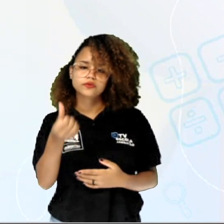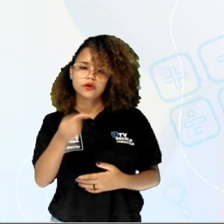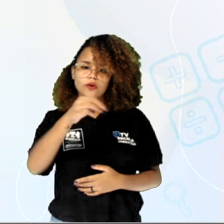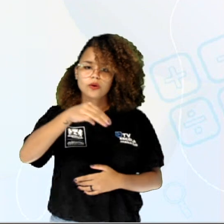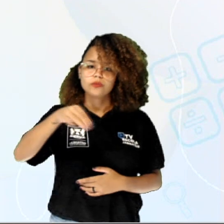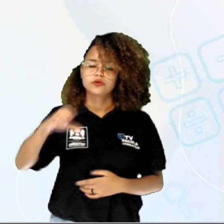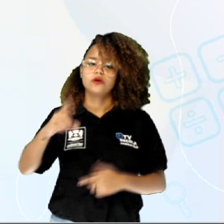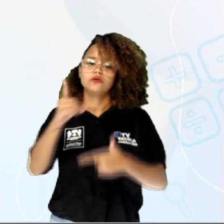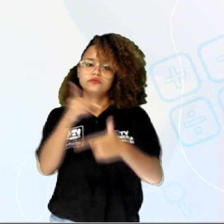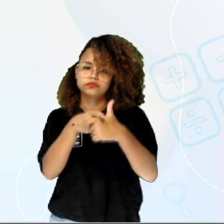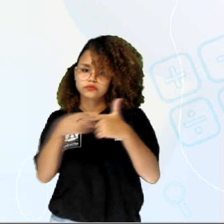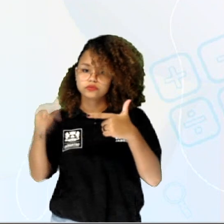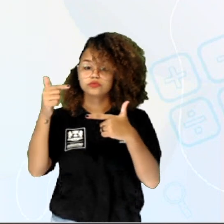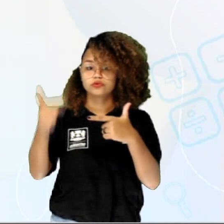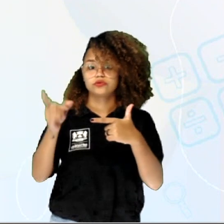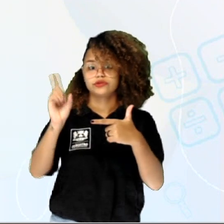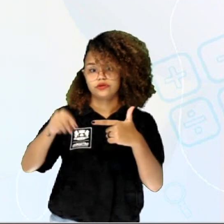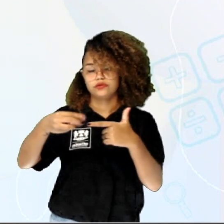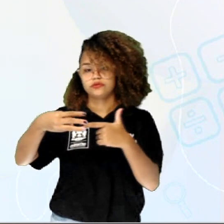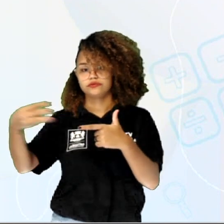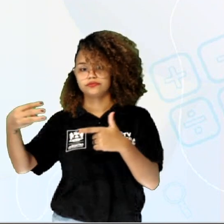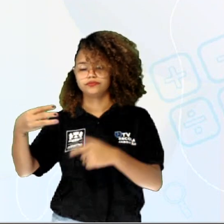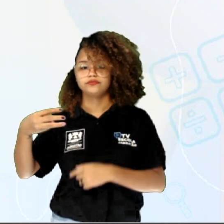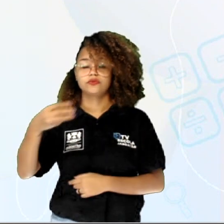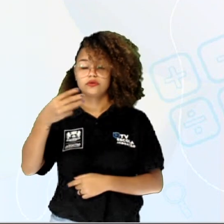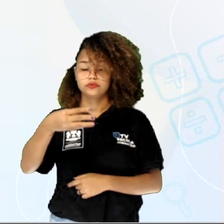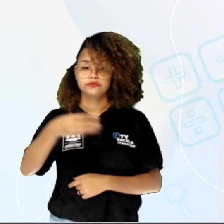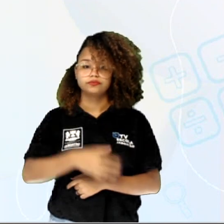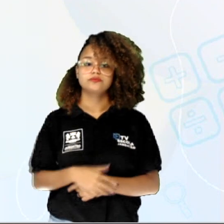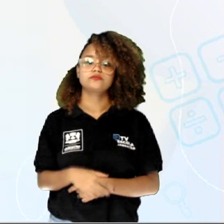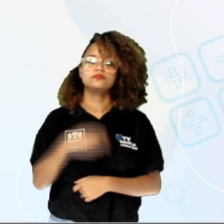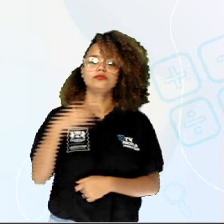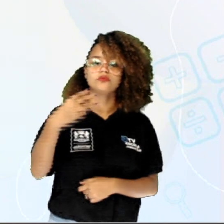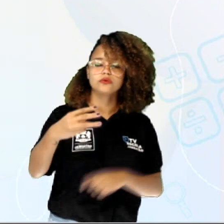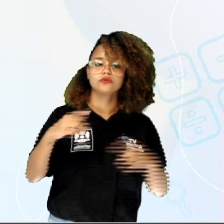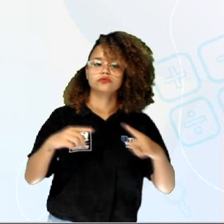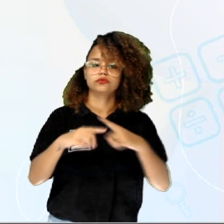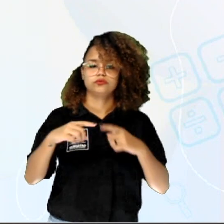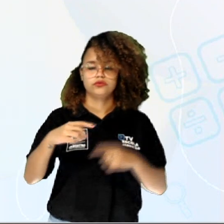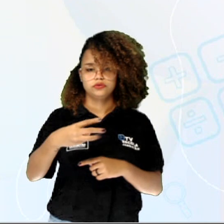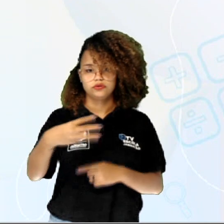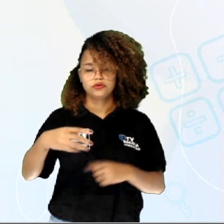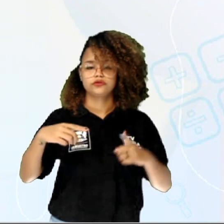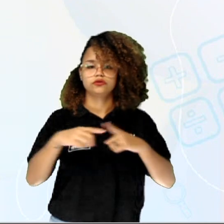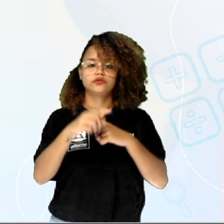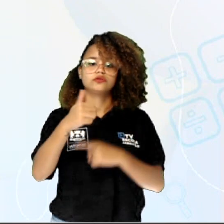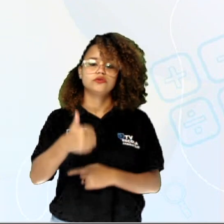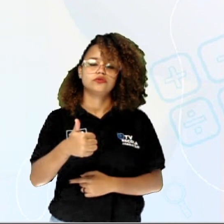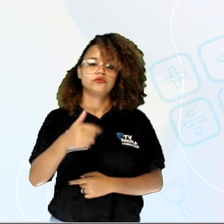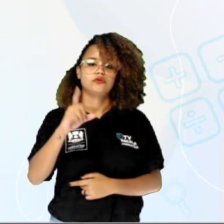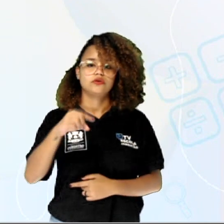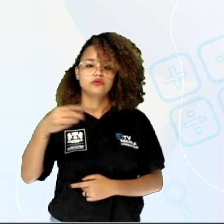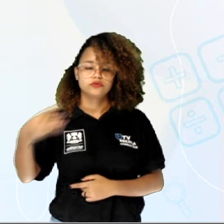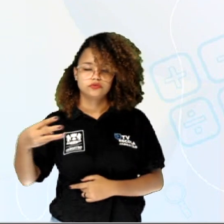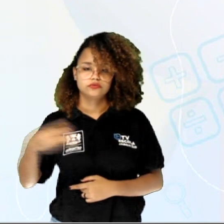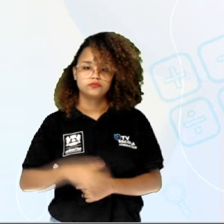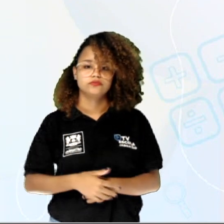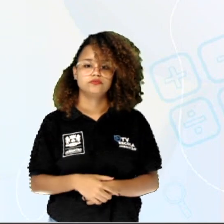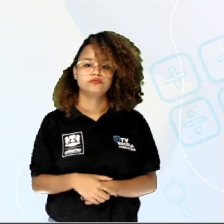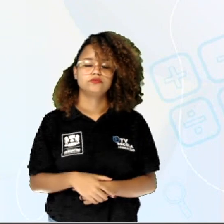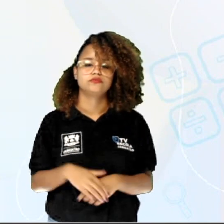Então, se eu tenho aquele primeiro denominador ali no primeiro membro, que é 3, eu pego o MMC, 6 dividido por 3 dá